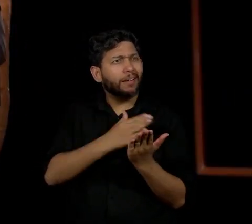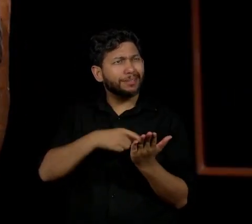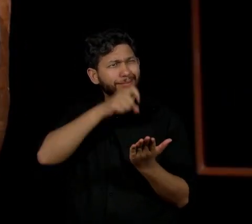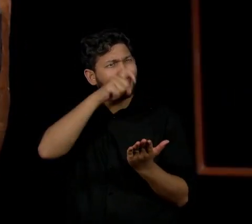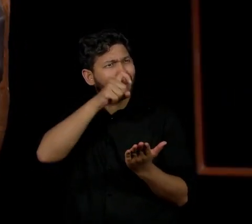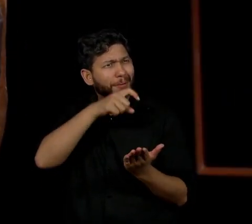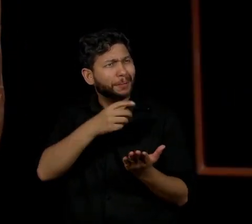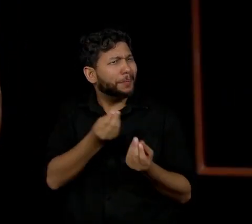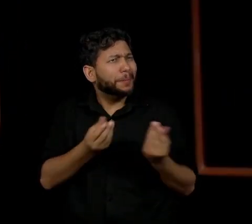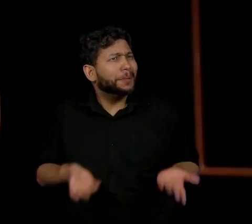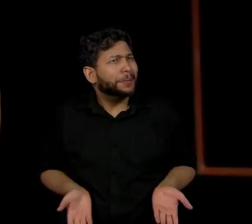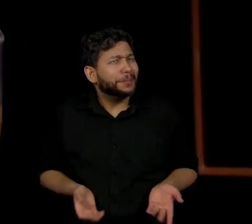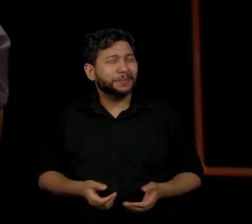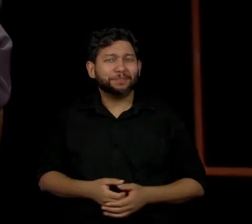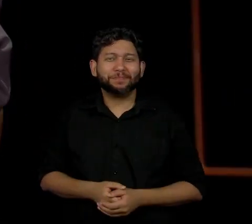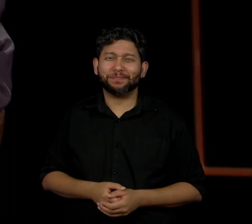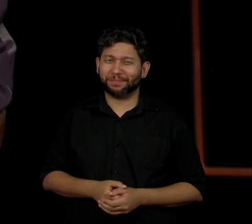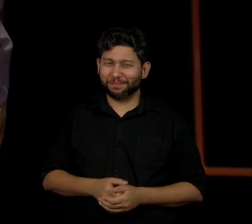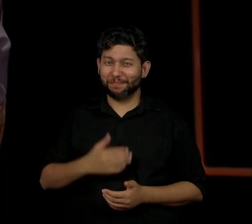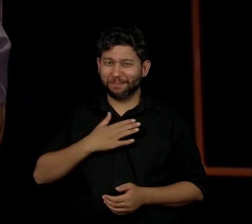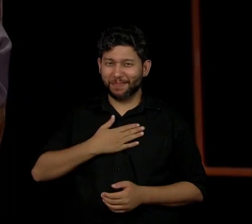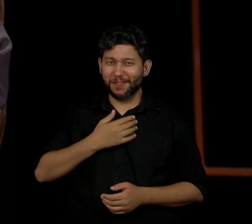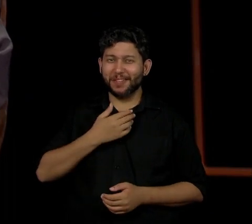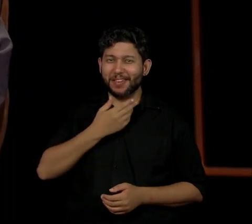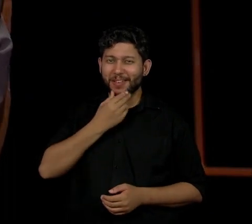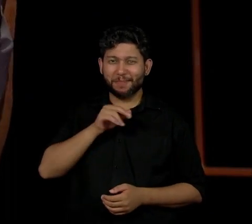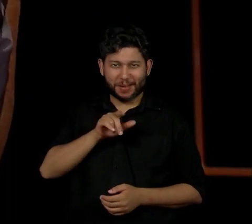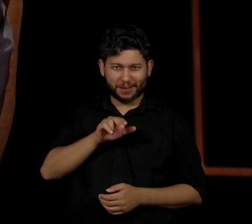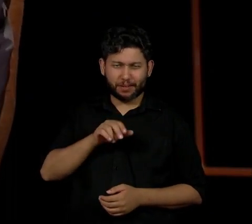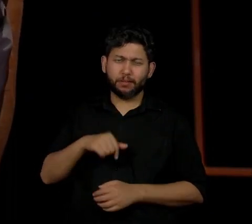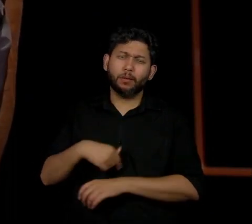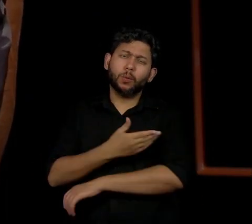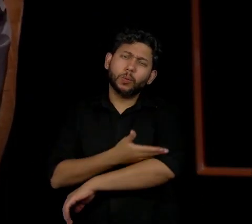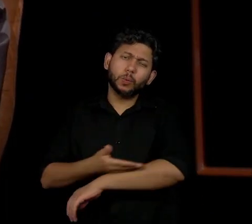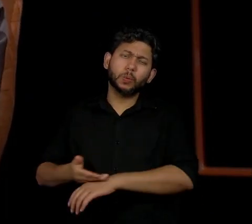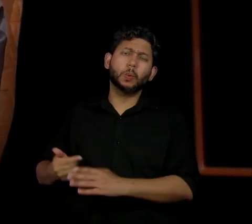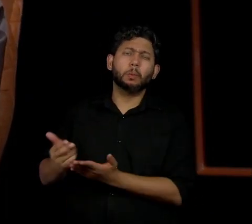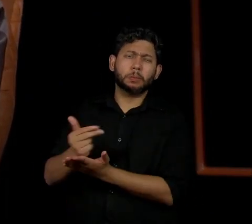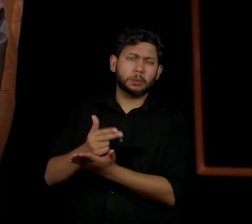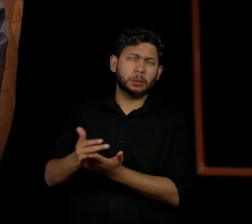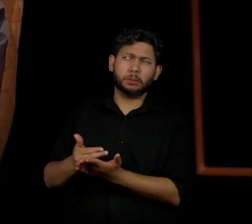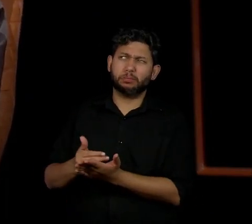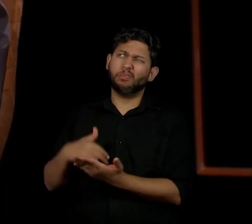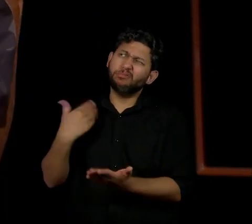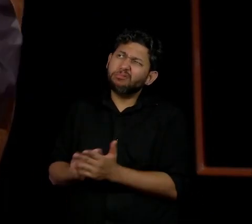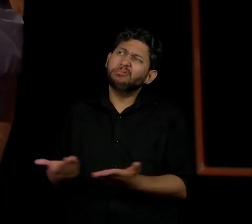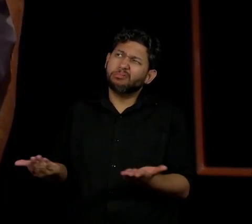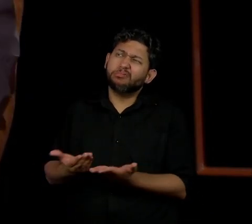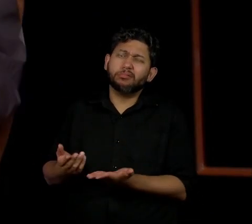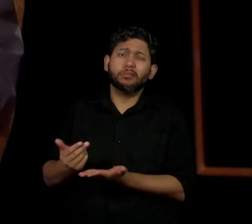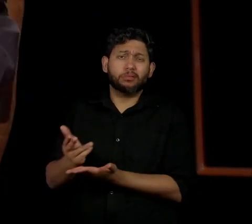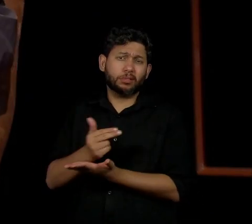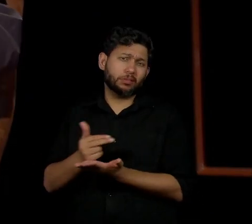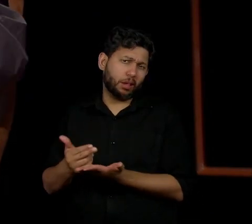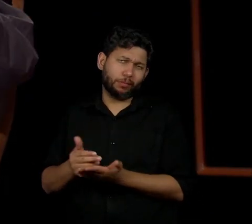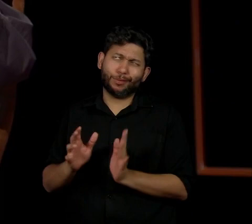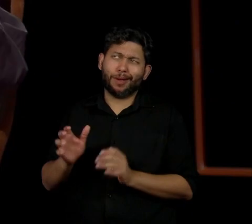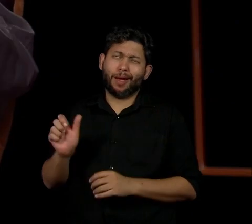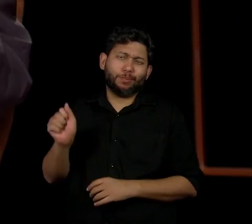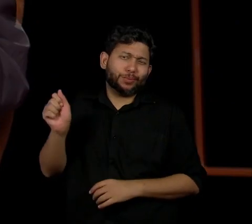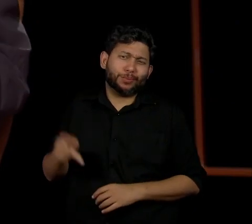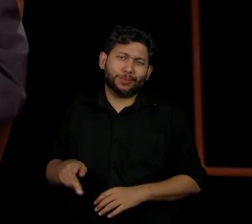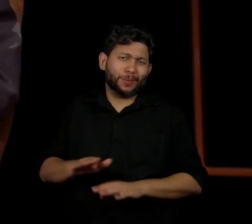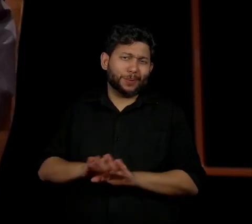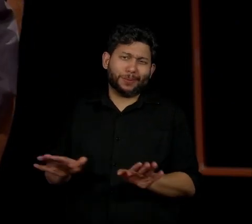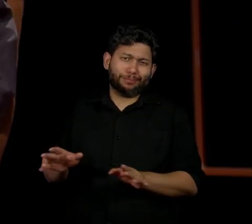meu irmão, na época, era desenhista e continua, de certa forma, sendo. Só que ele já está aposentado, não está mais